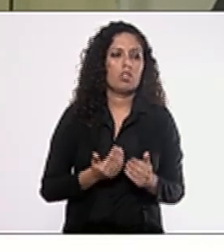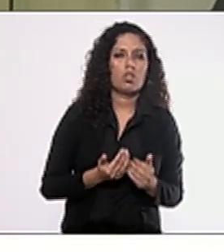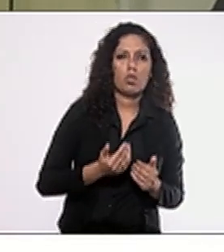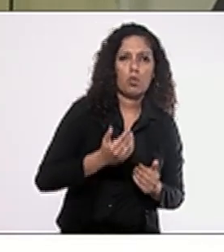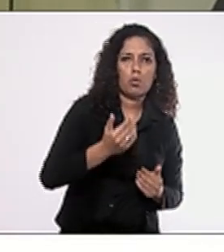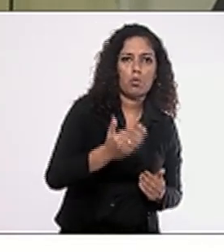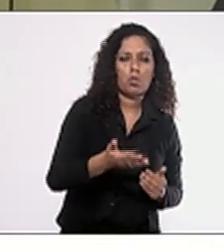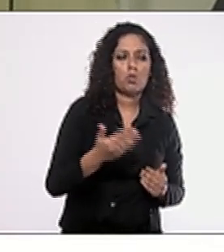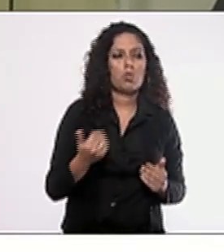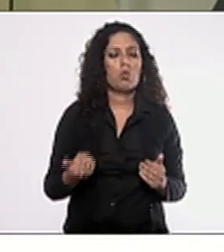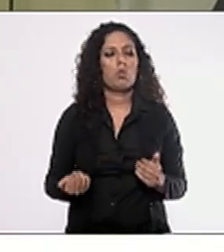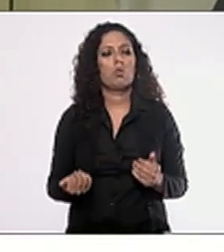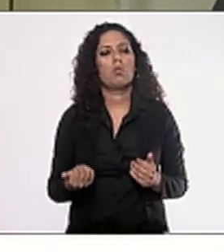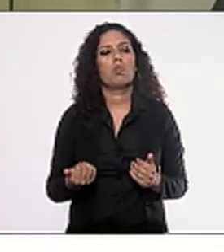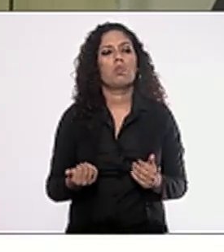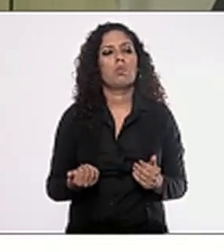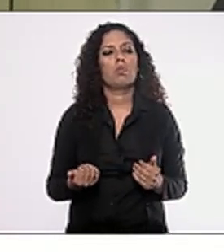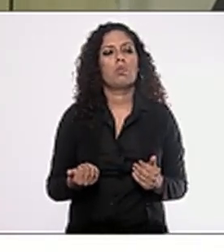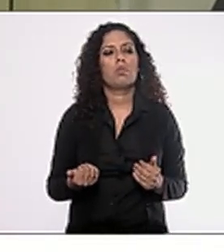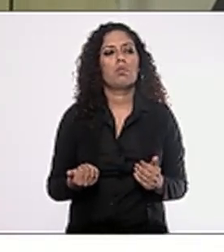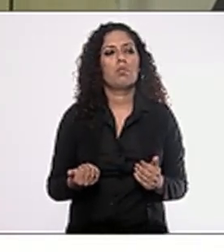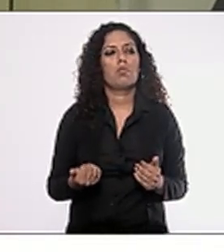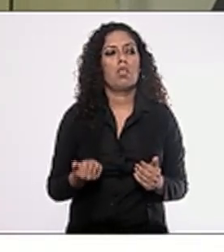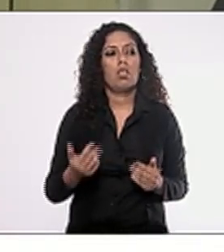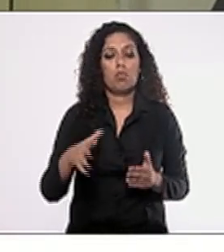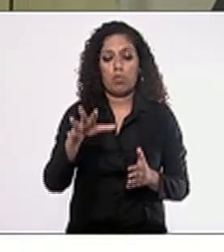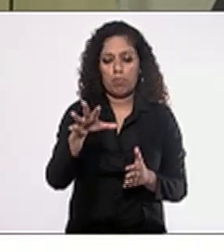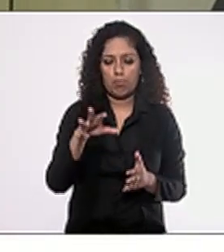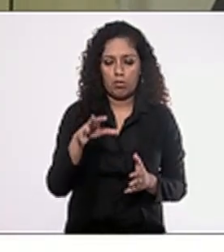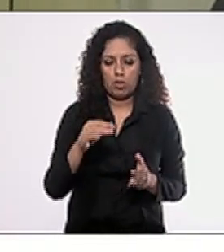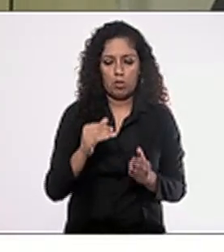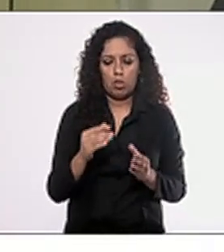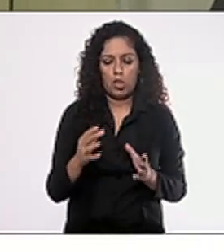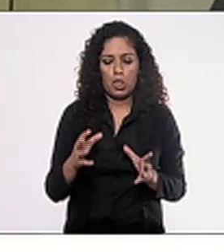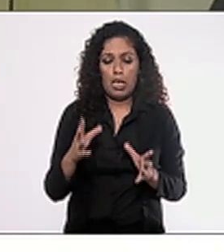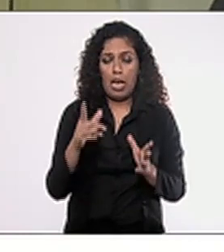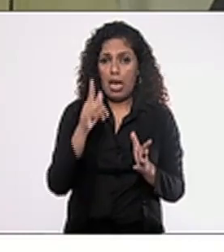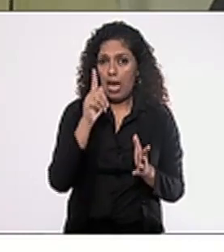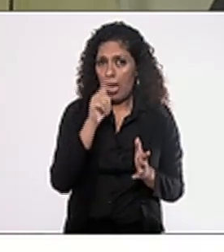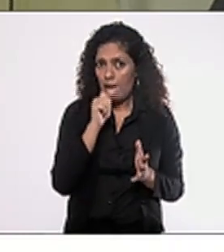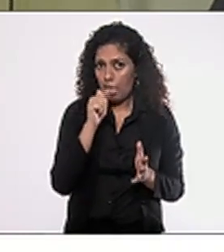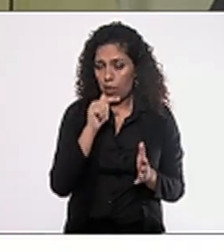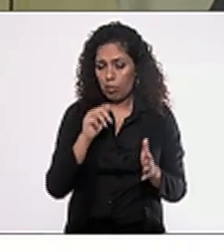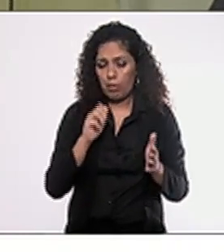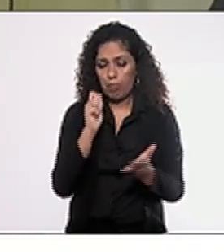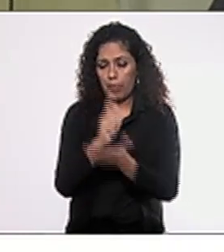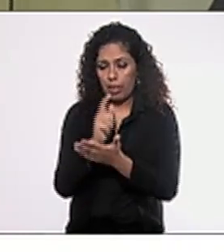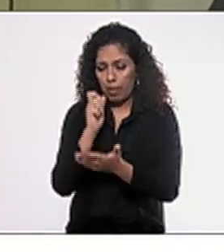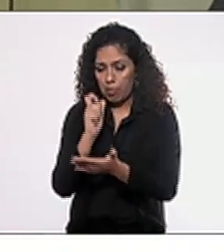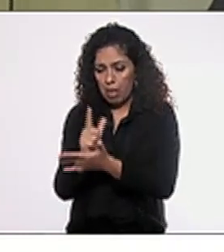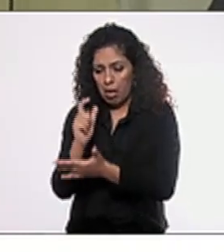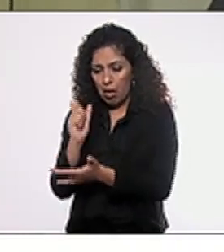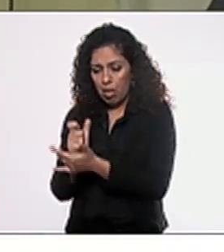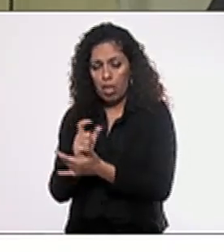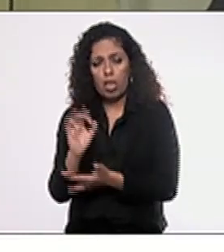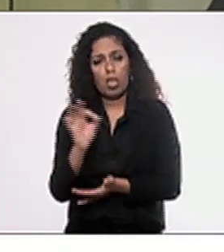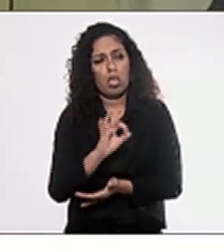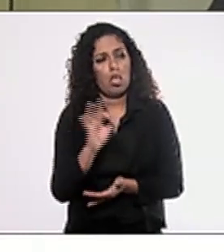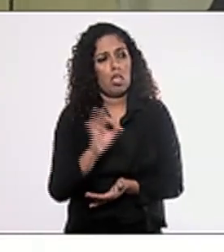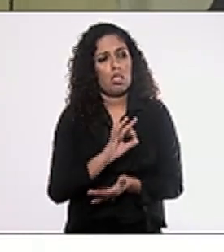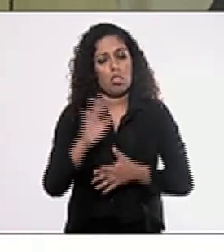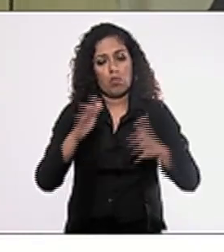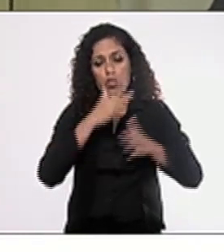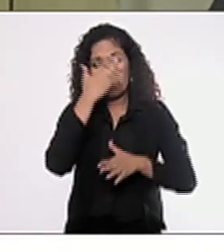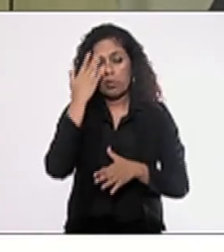lançados e ocupados, eles foram acumulando débitos gigantescos junto à SEDAI, porque os moradores, muitas vezes, por